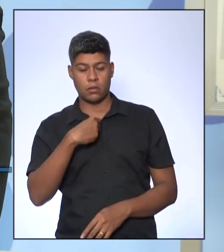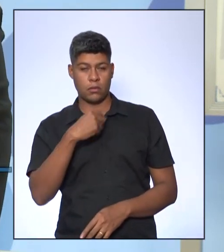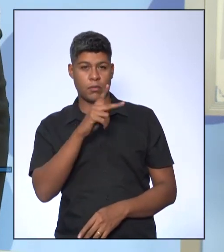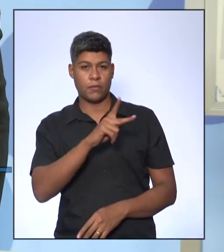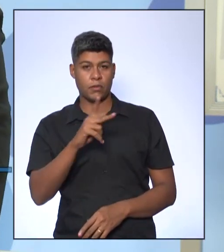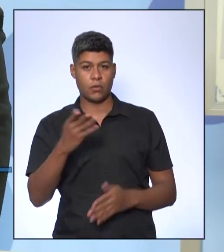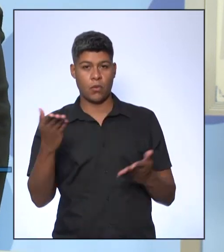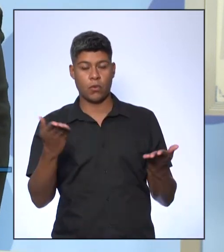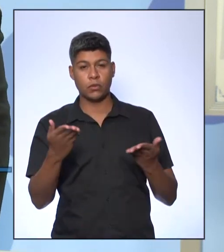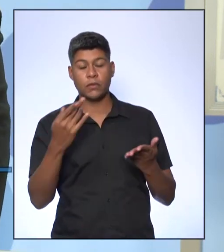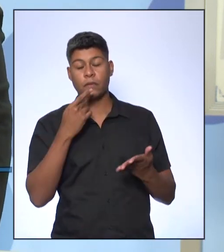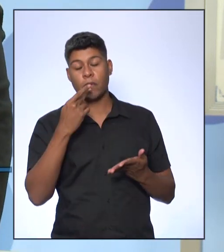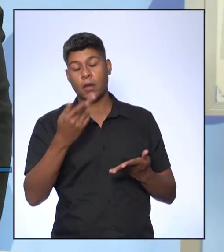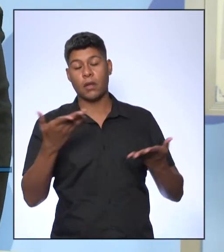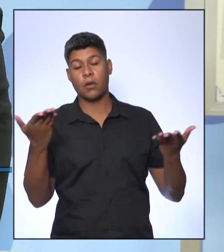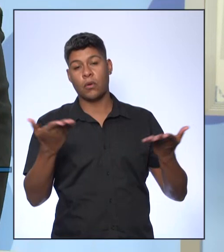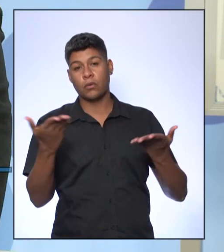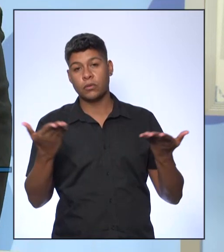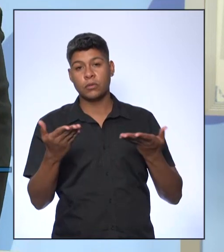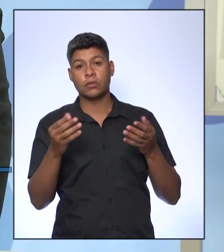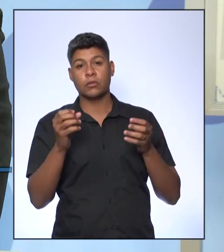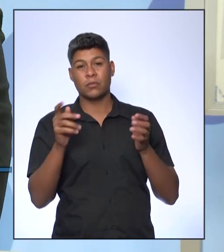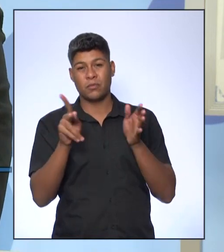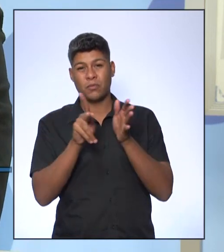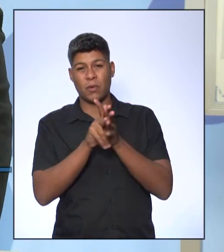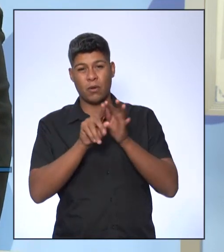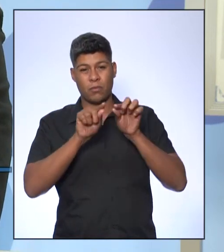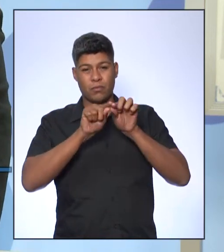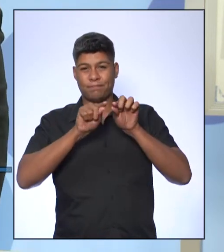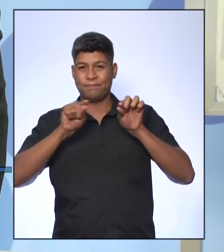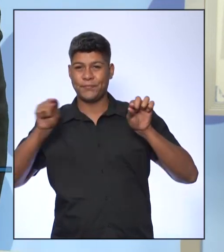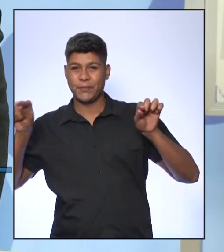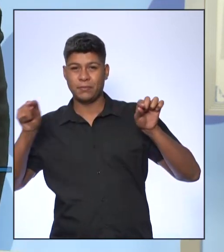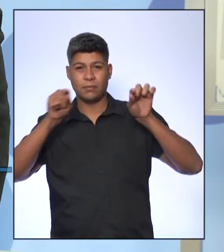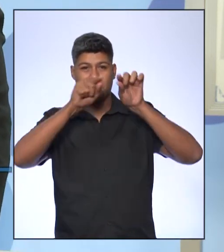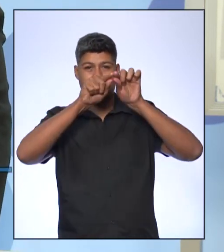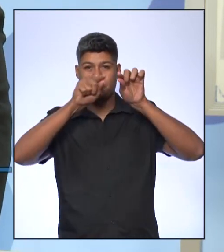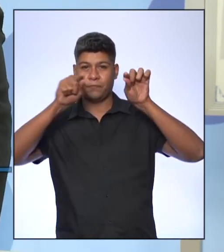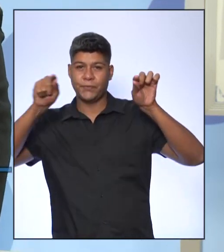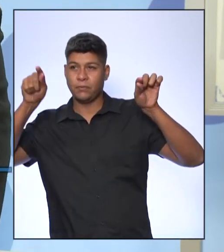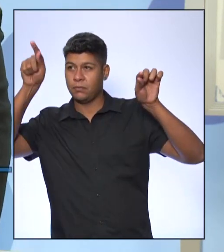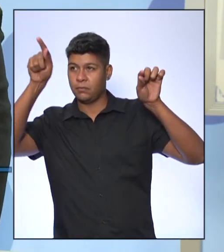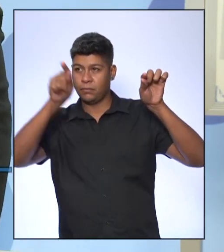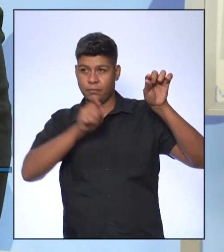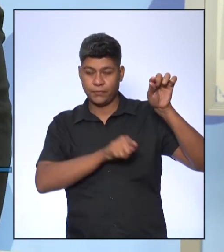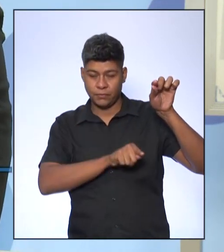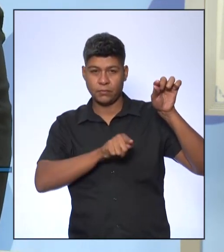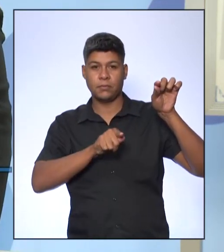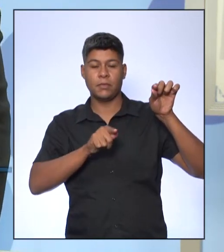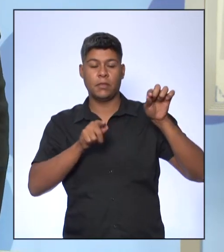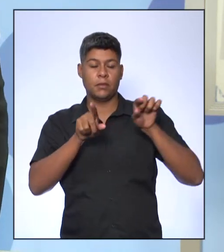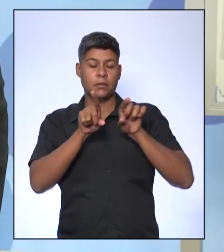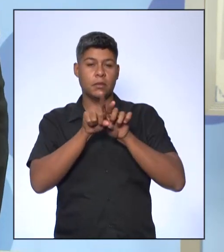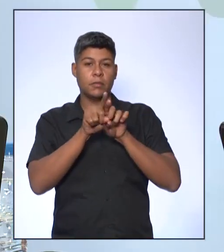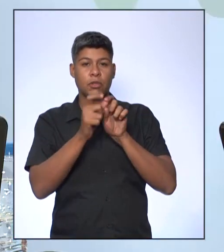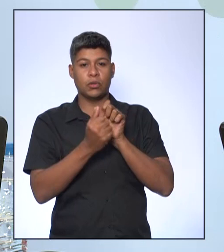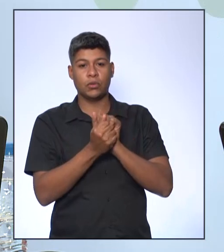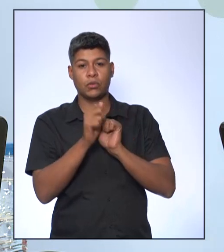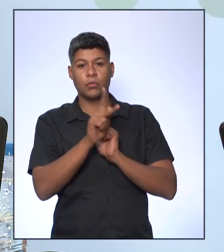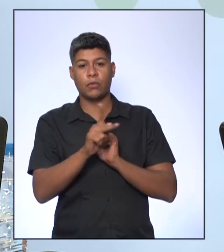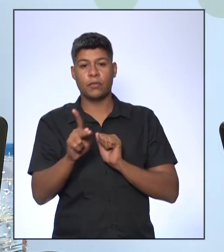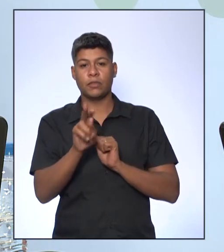hoje. Nós vamos falar hoje um pouco sobre as paralelas e as transversais. Quem está comigo hoje é o professor Rafael.